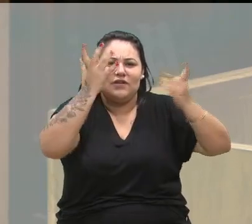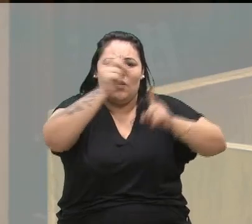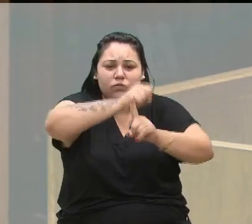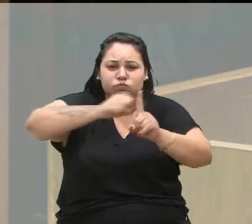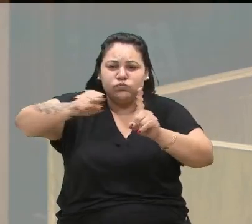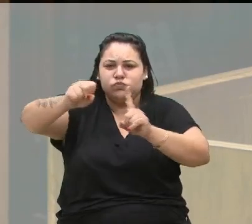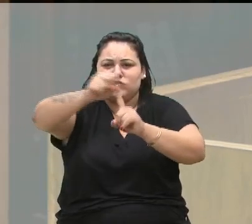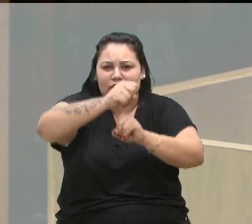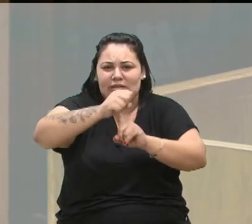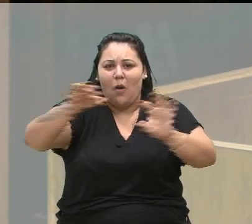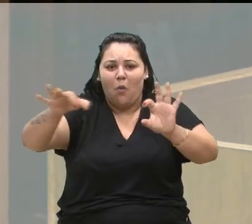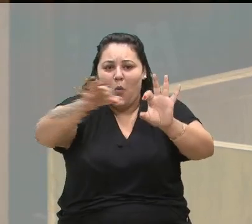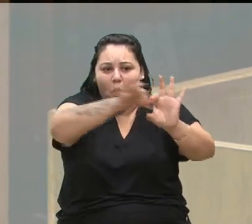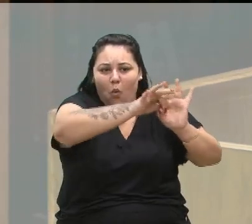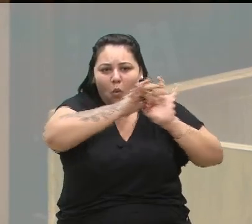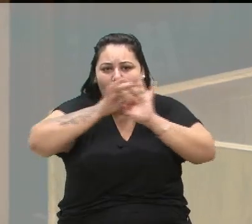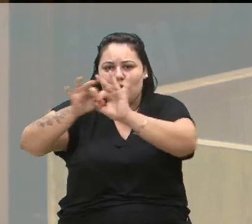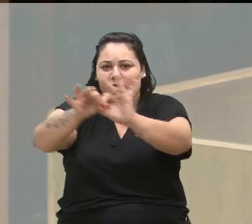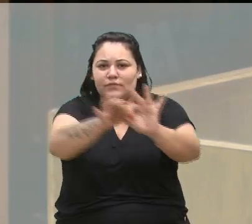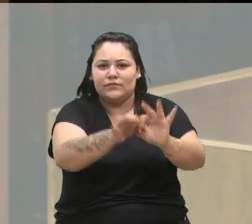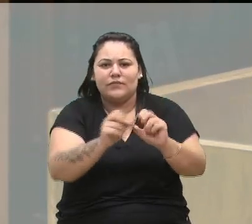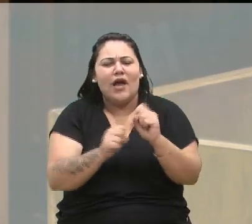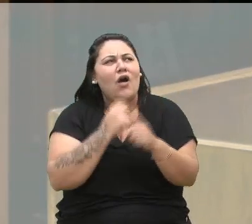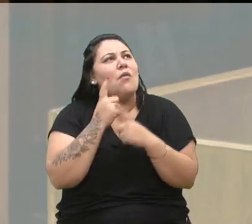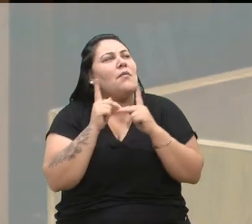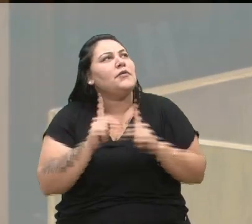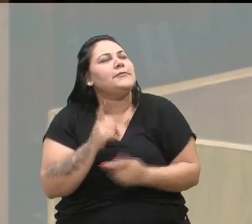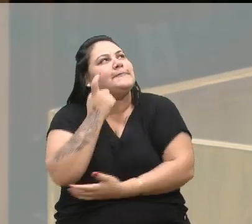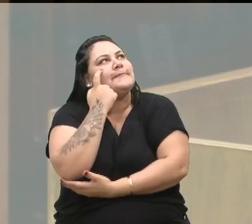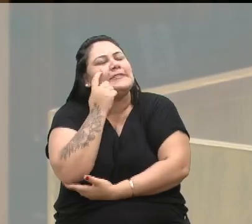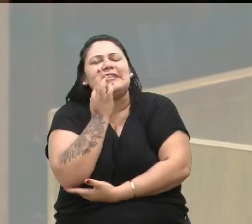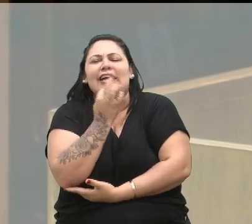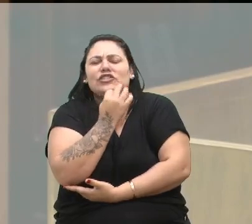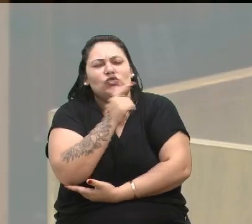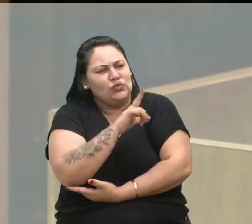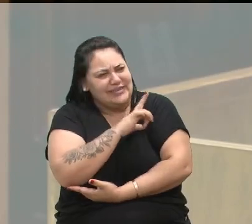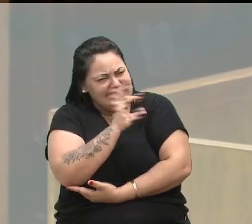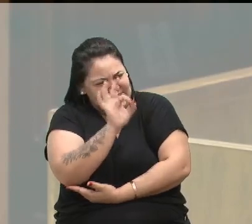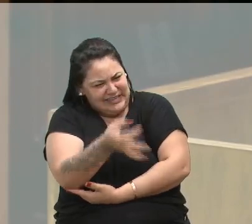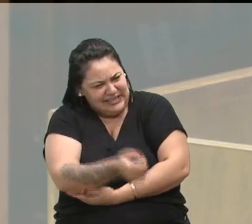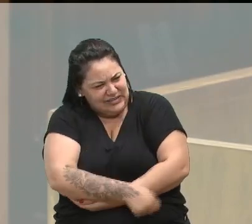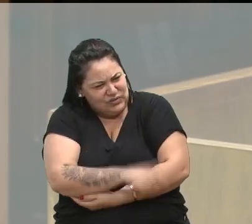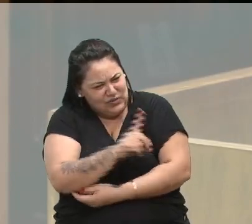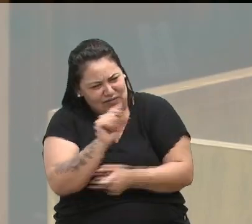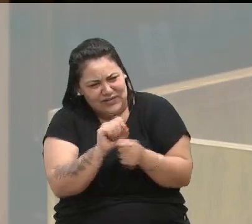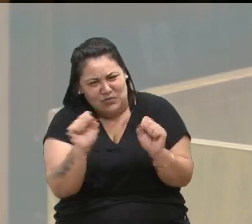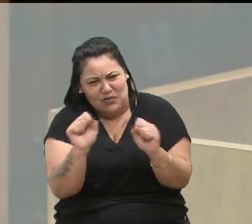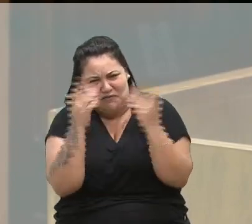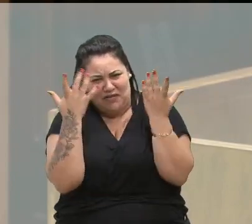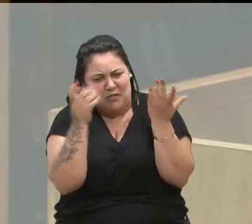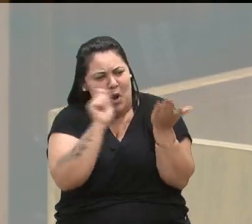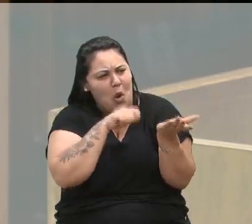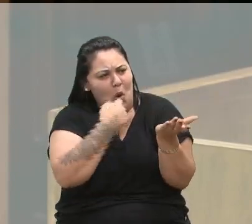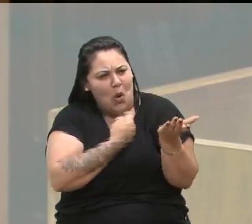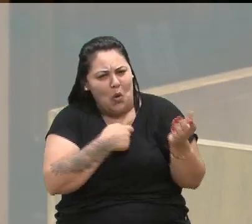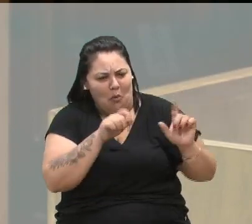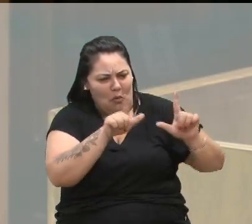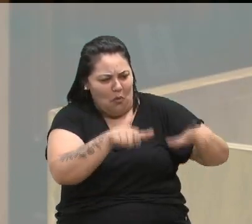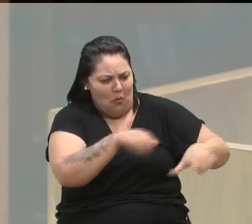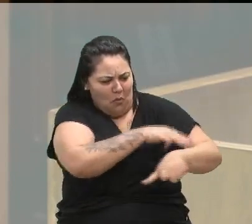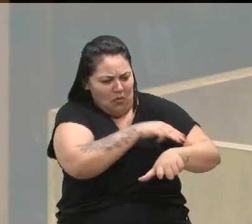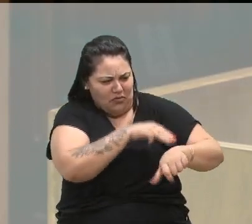e acreditem, algumas pessoas chegaram a dizer, mas Tati, tu tem certeza, tu vai fazer um evento lá na Sorvelândia com os monitores, vai